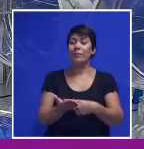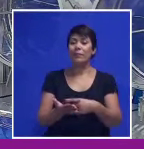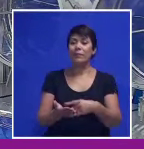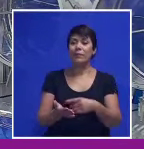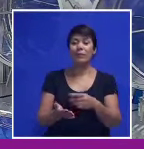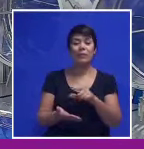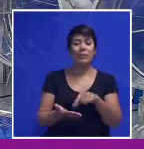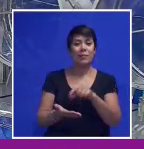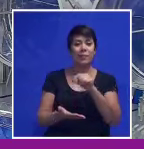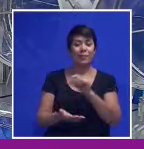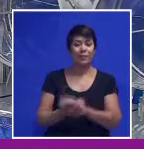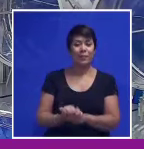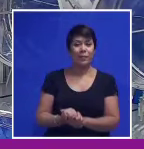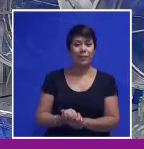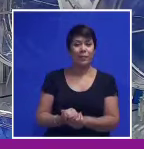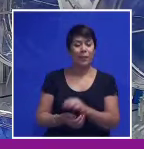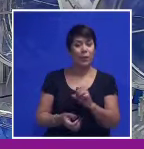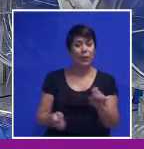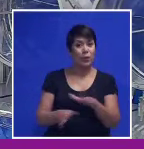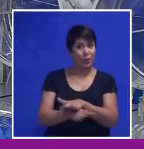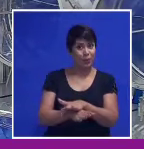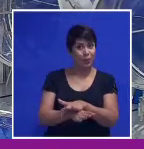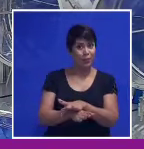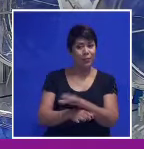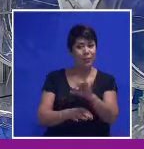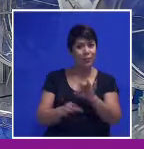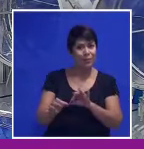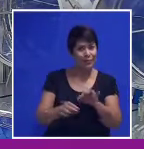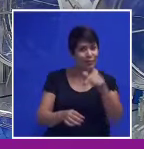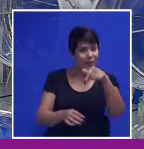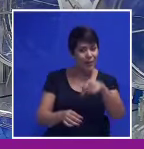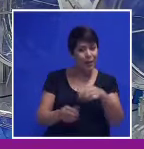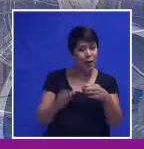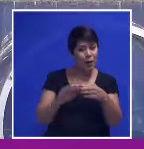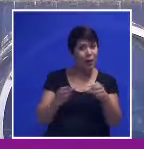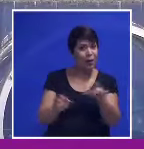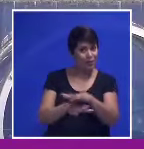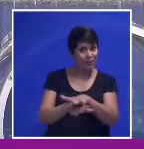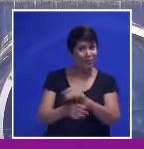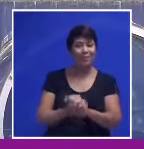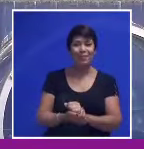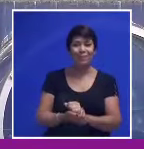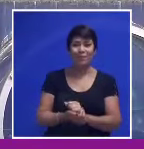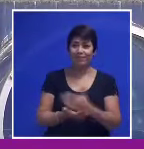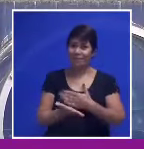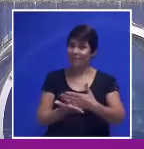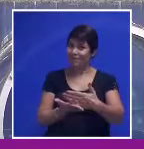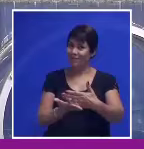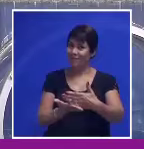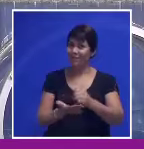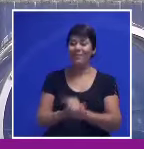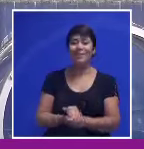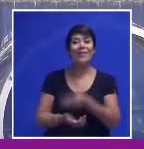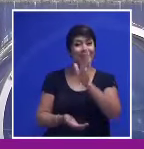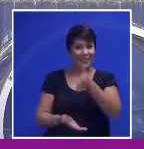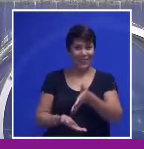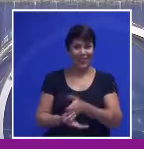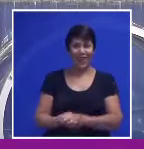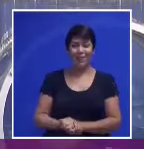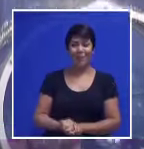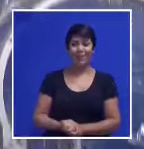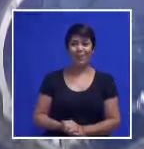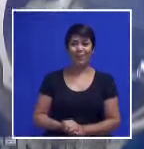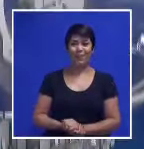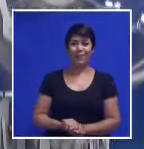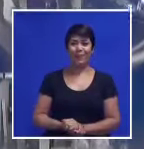cada detalhe aqui do nosso sorteio. Então está tudo pronto, tudo preparado aqui, bolas posicionadas. Vamos começar. Valendo!